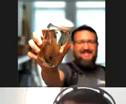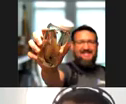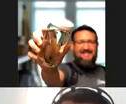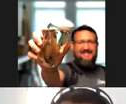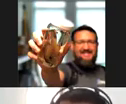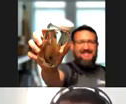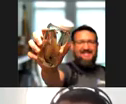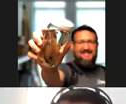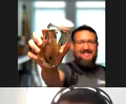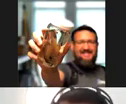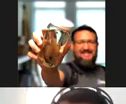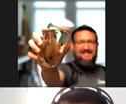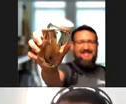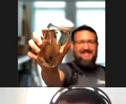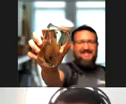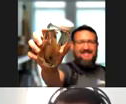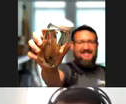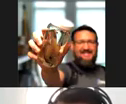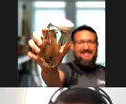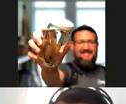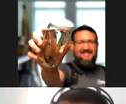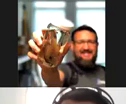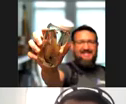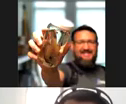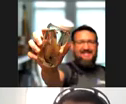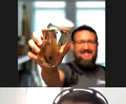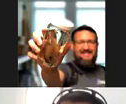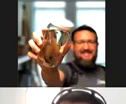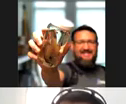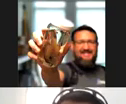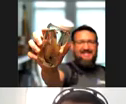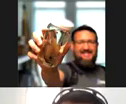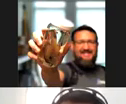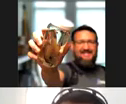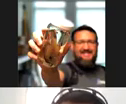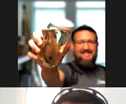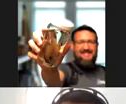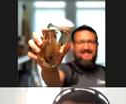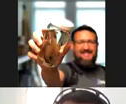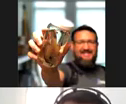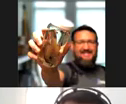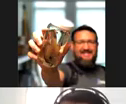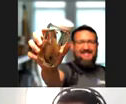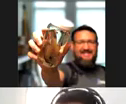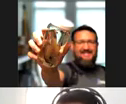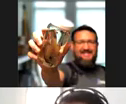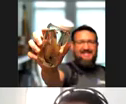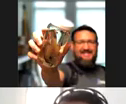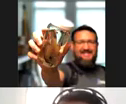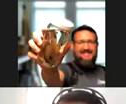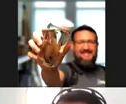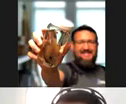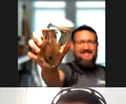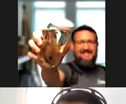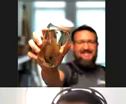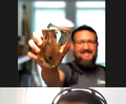valor de y para novas observações, dados meus valores de x. Então, eu ajusto um modelo no conjunto de dados que eu tenho e eu vou fazer essa predição para